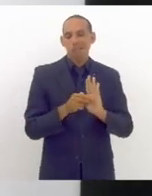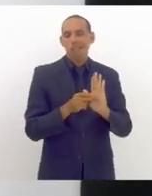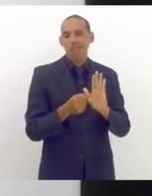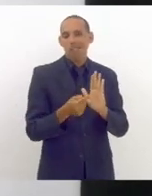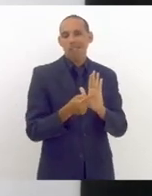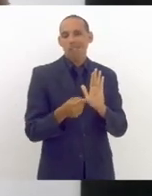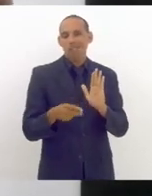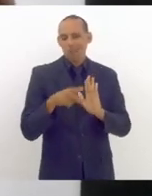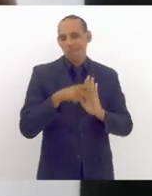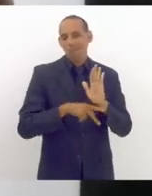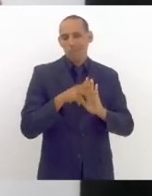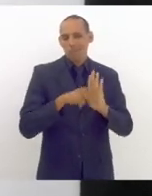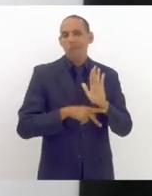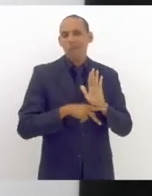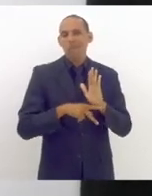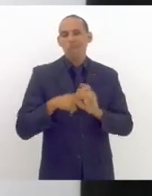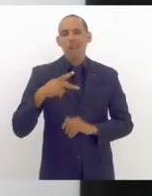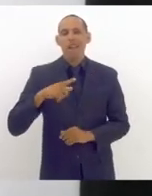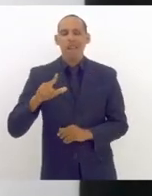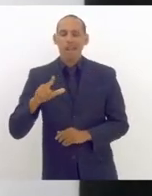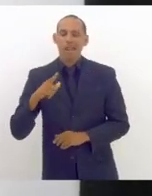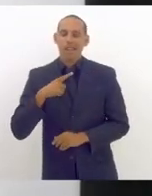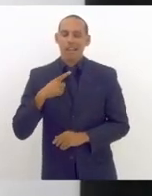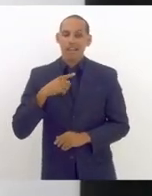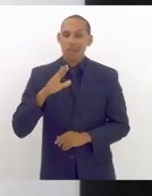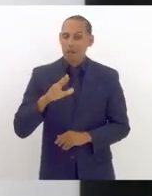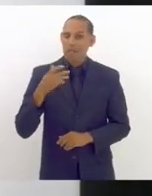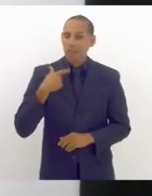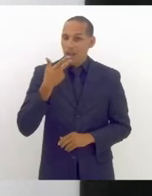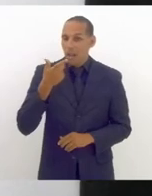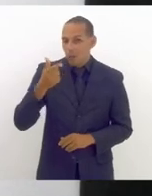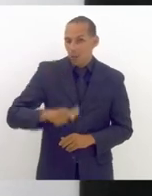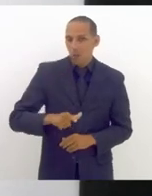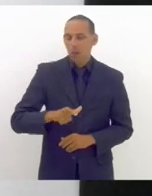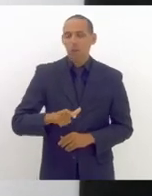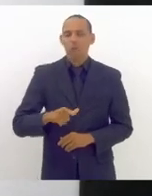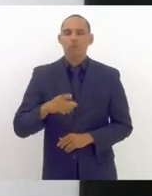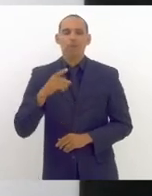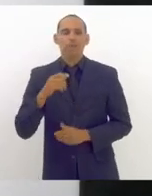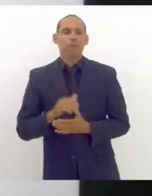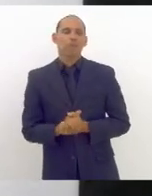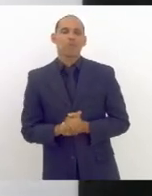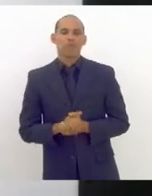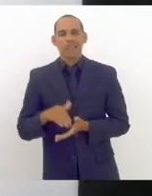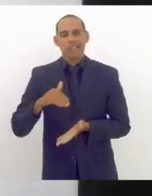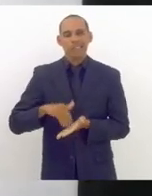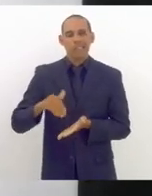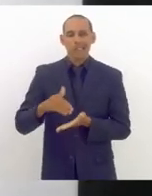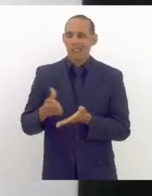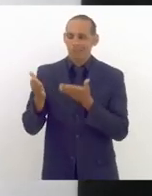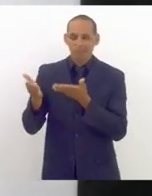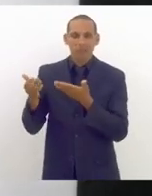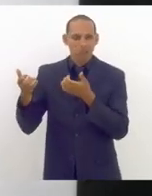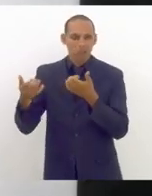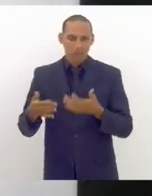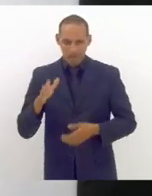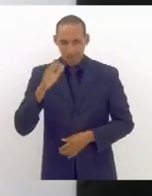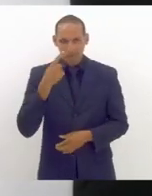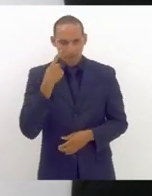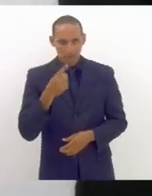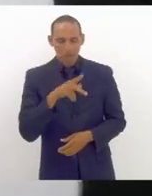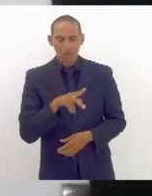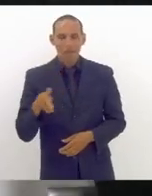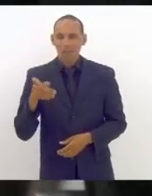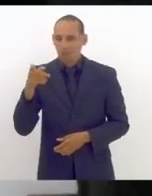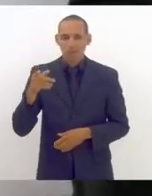ao projeto de lei mas volta a dizer que Deputado o que o secretário viu presidente que